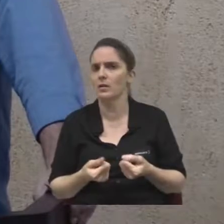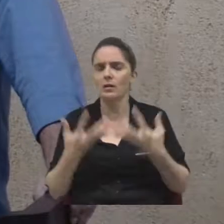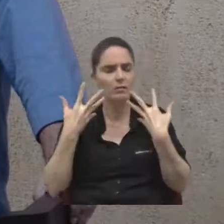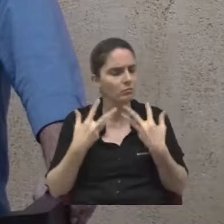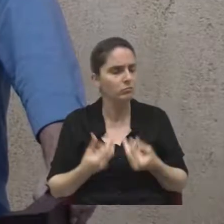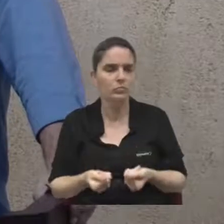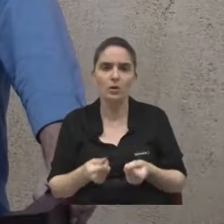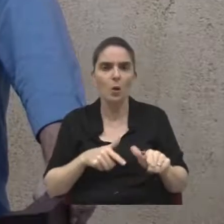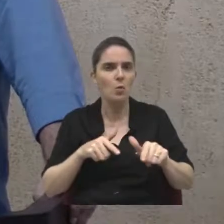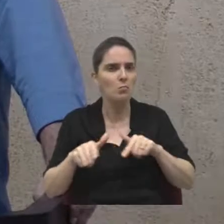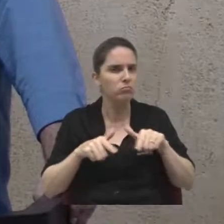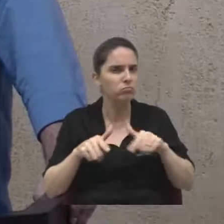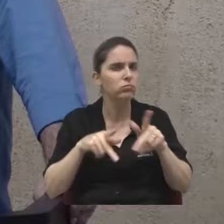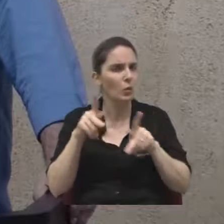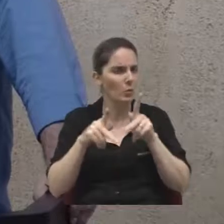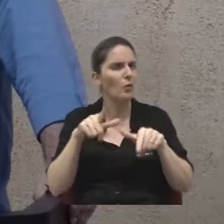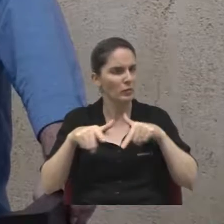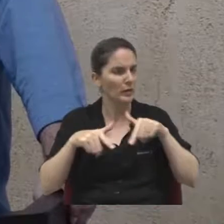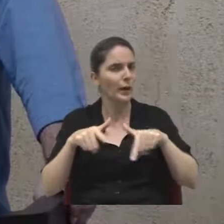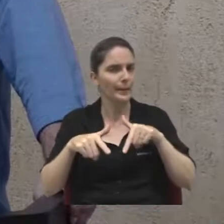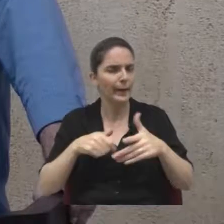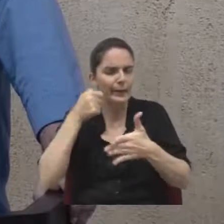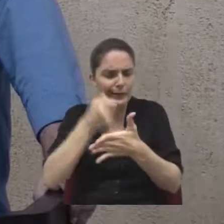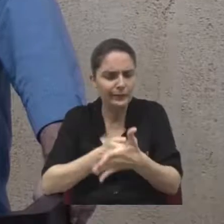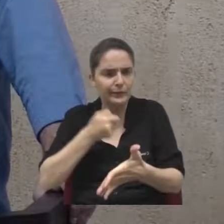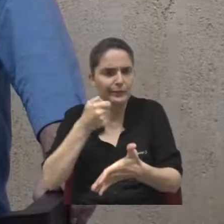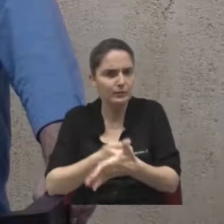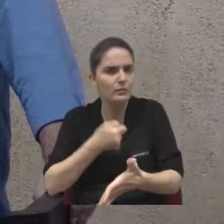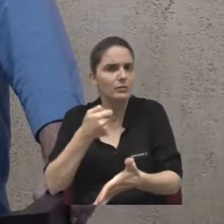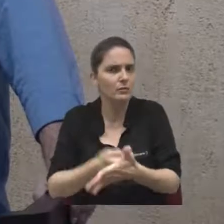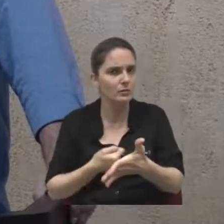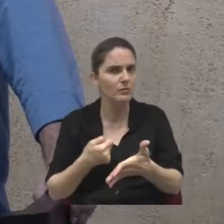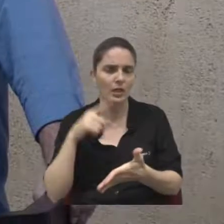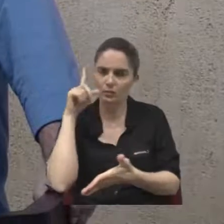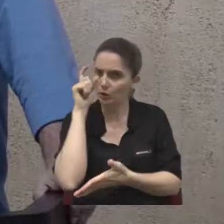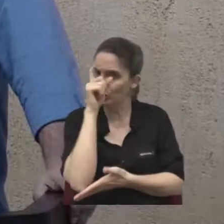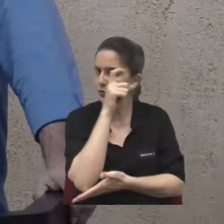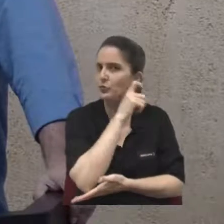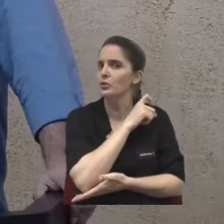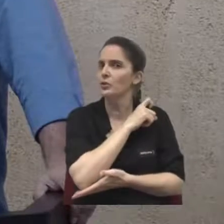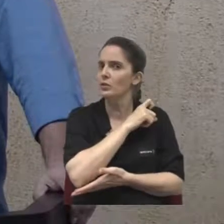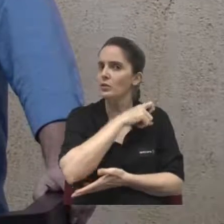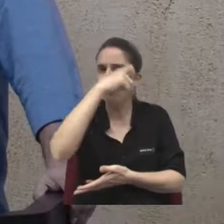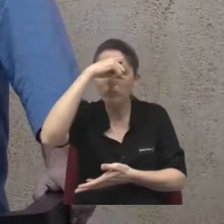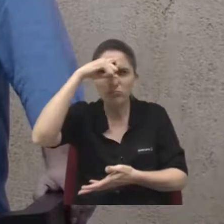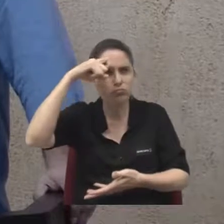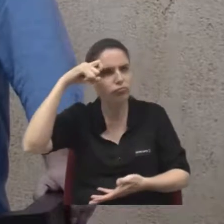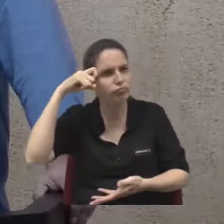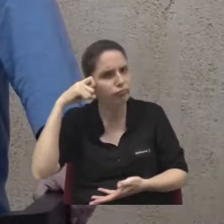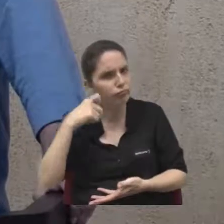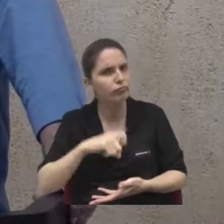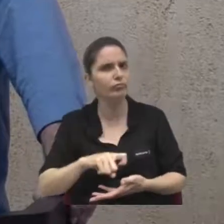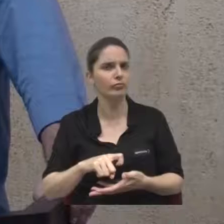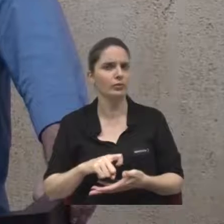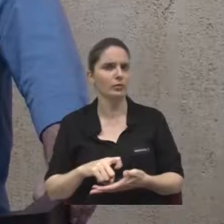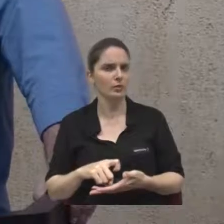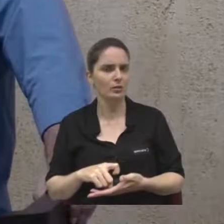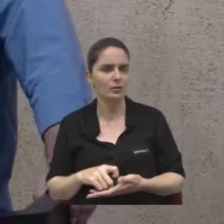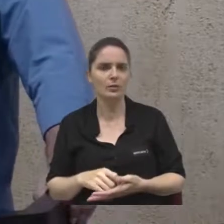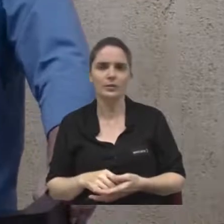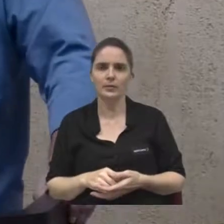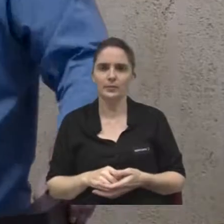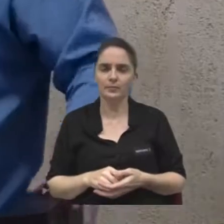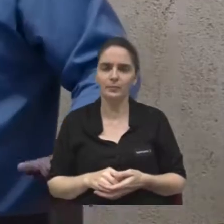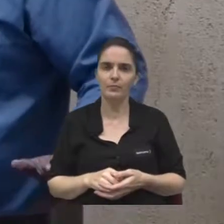trabalha, passa luta, difícil, soa, transpira para levar o pão de cada dia para o